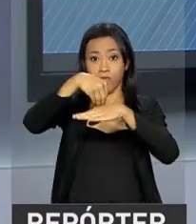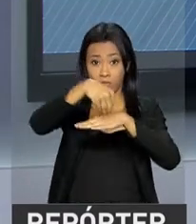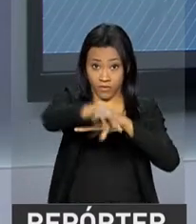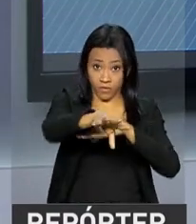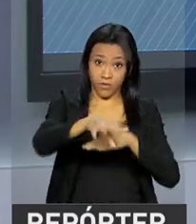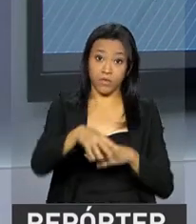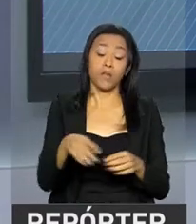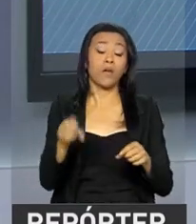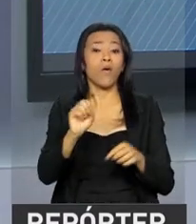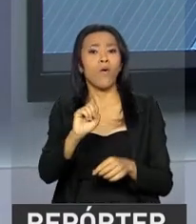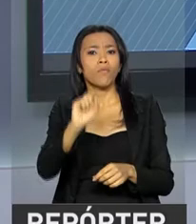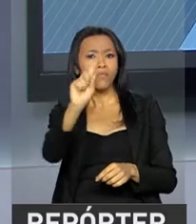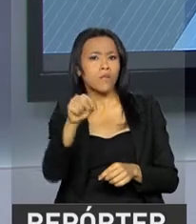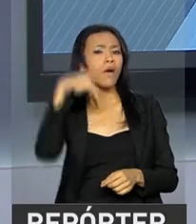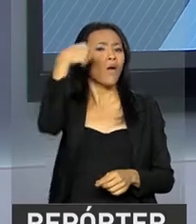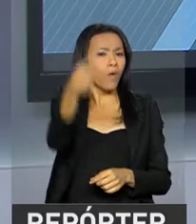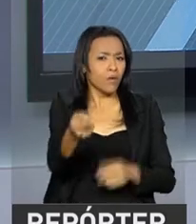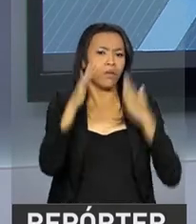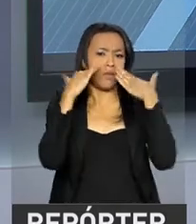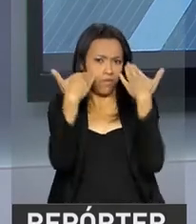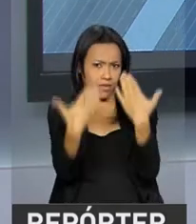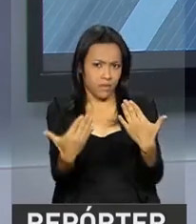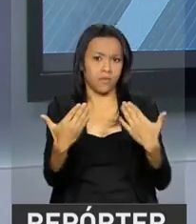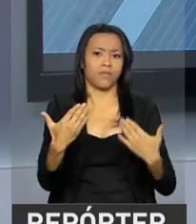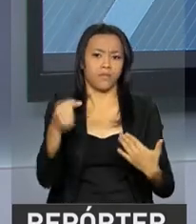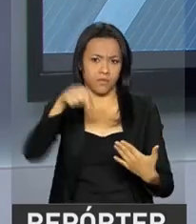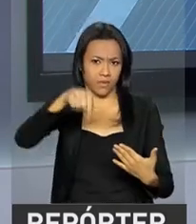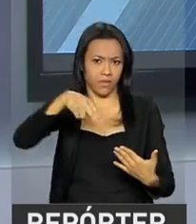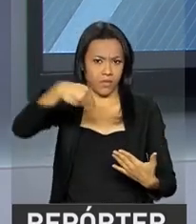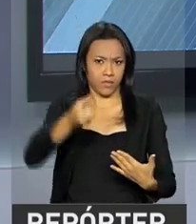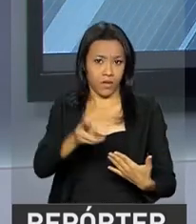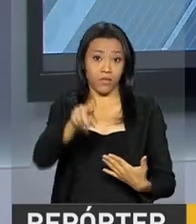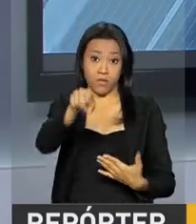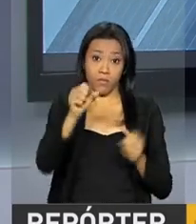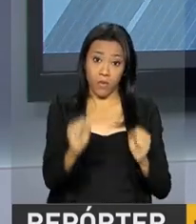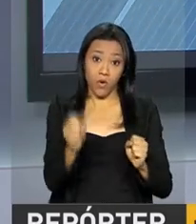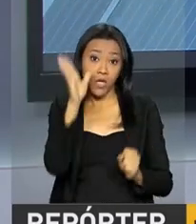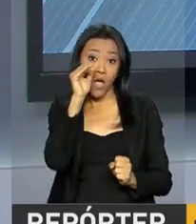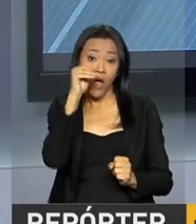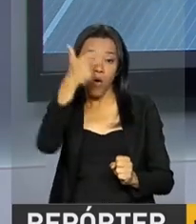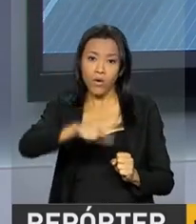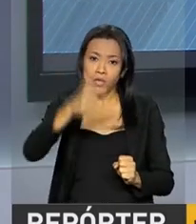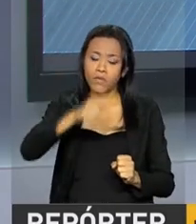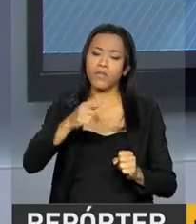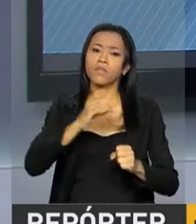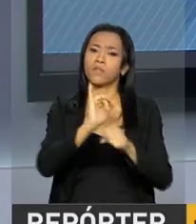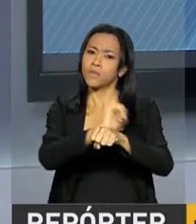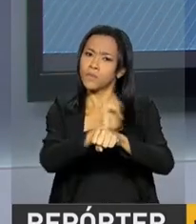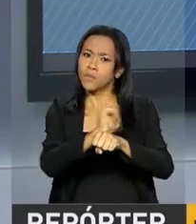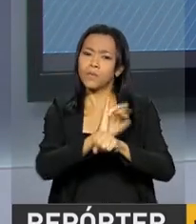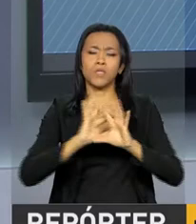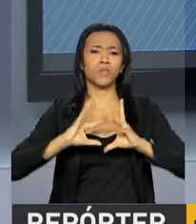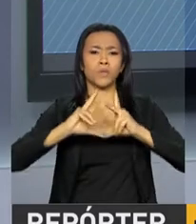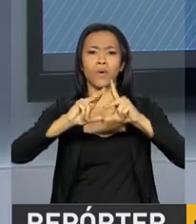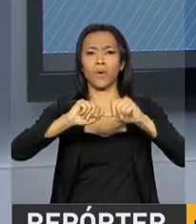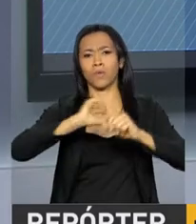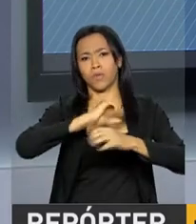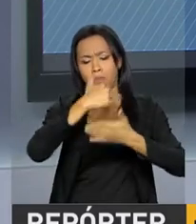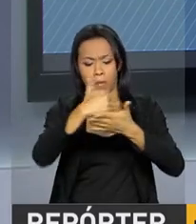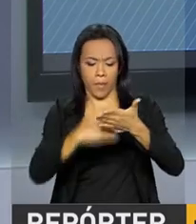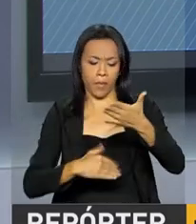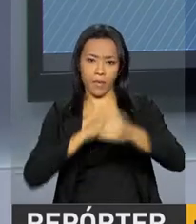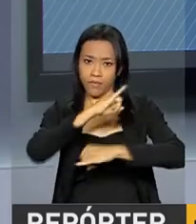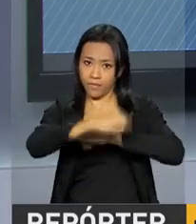informações ou em uma hora nossa próxima edição você pode rever as reportagens no youtube e toda a programação está